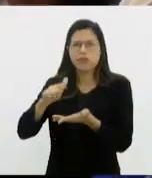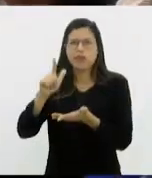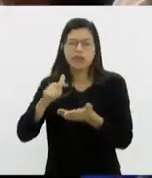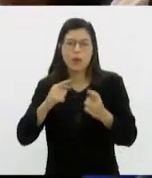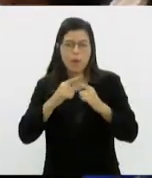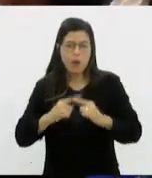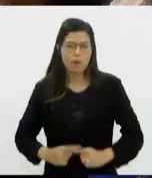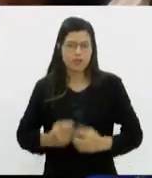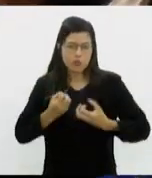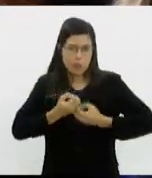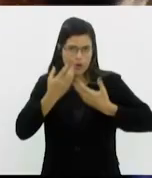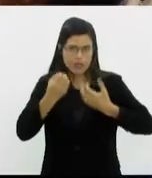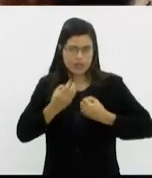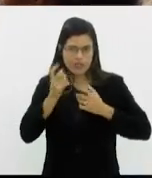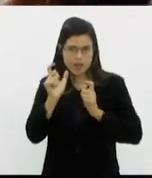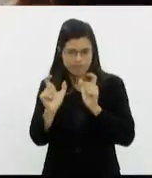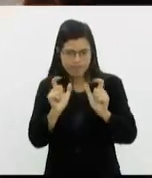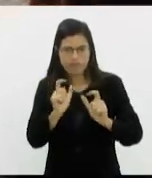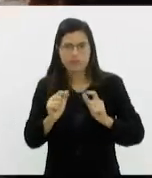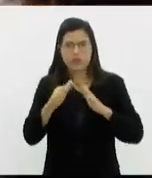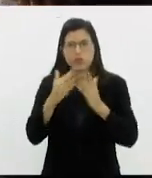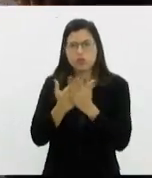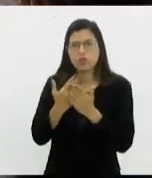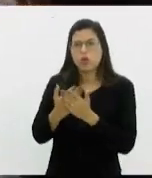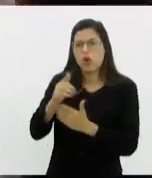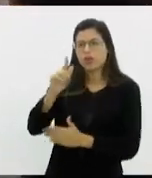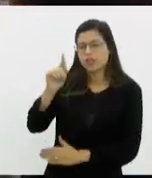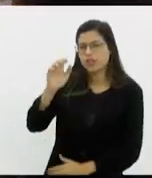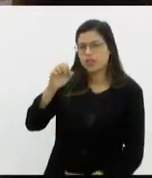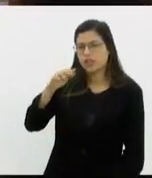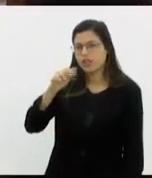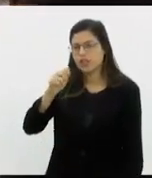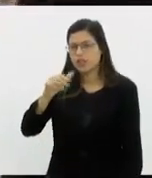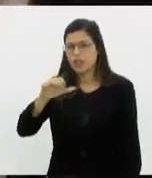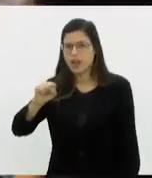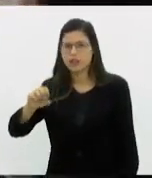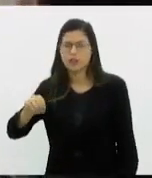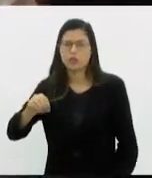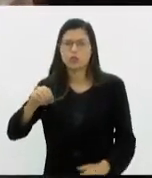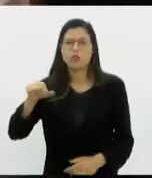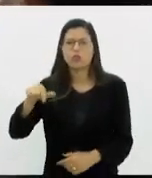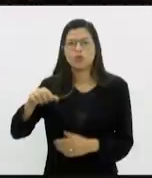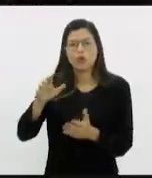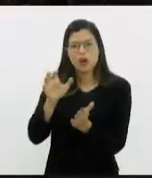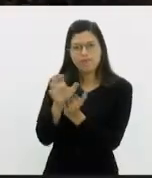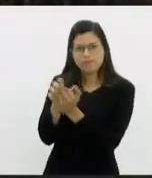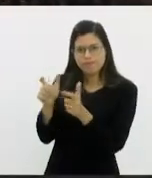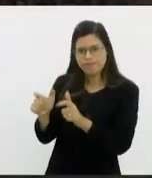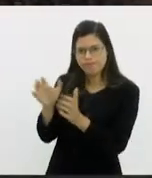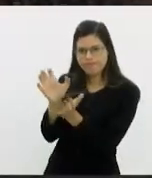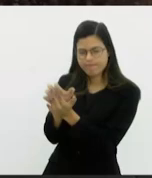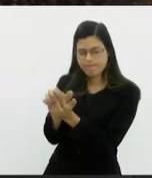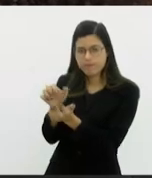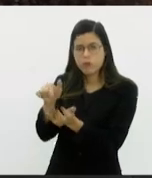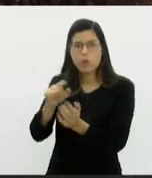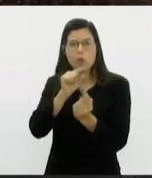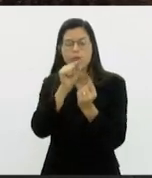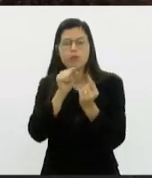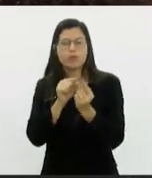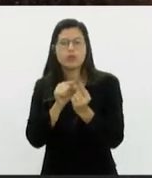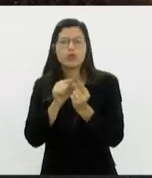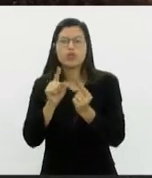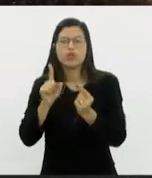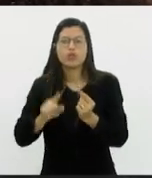Os encontros acontecem na Escola Municipal Ginásio Emilinha Borba, em Nova Sepetiba, Santa Cruz. O objetivo é promover a